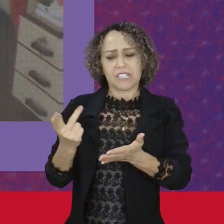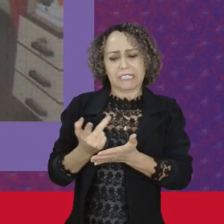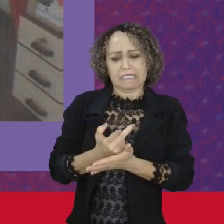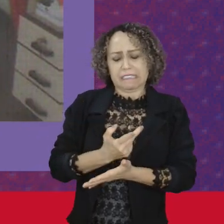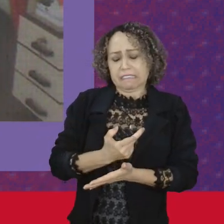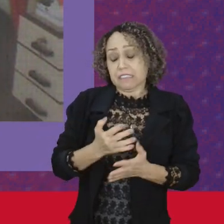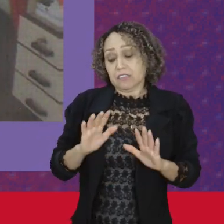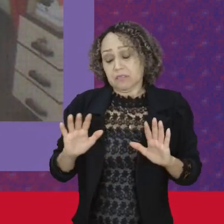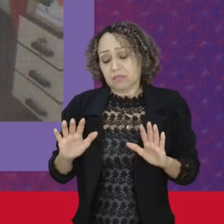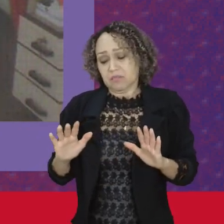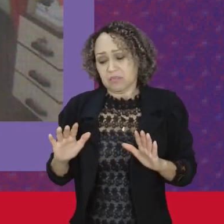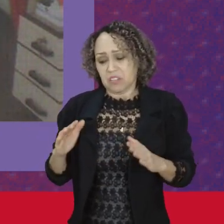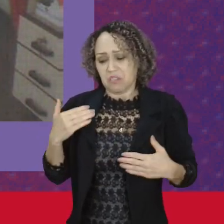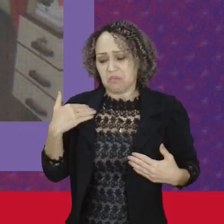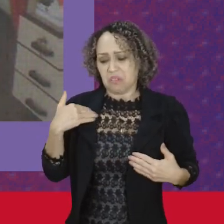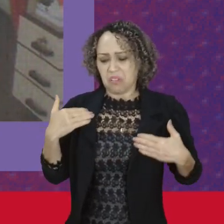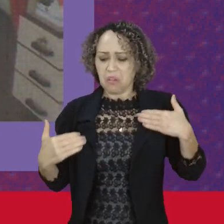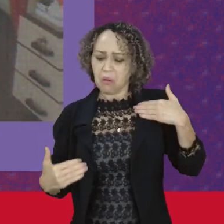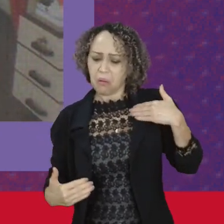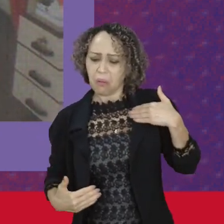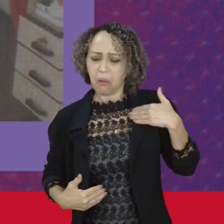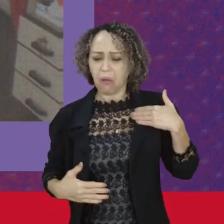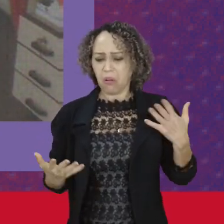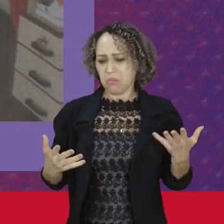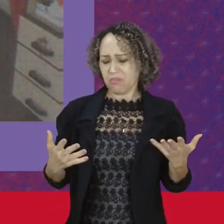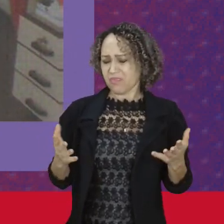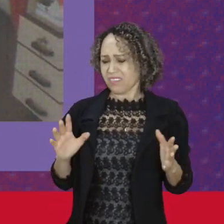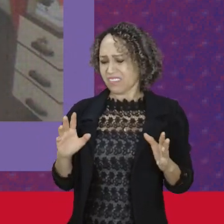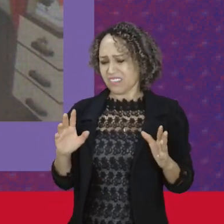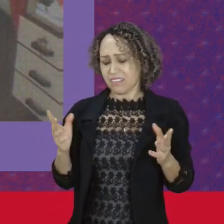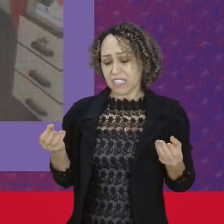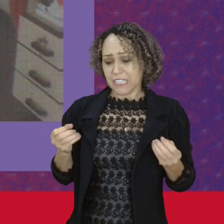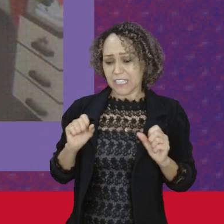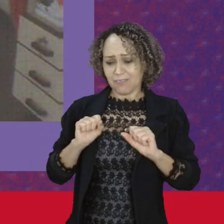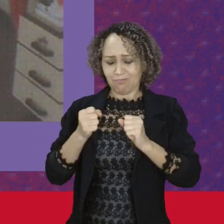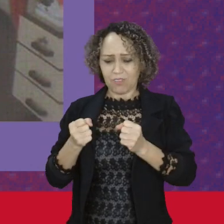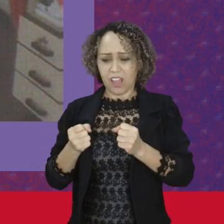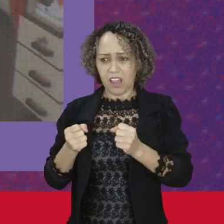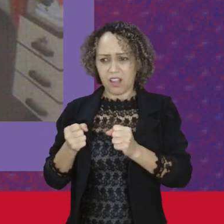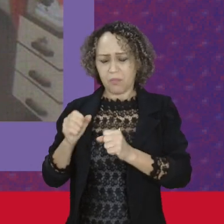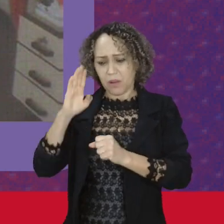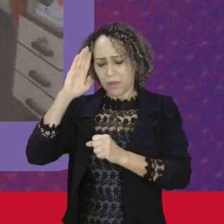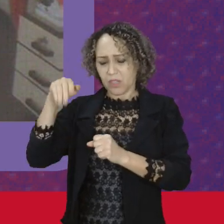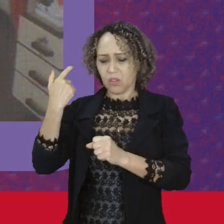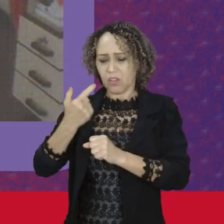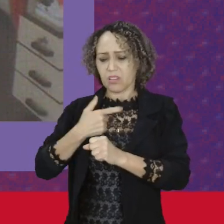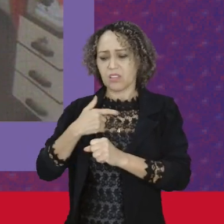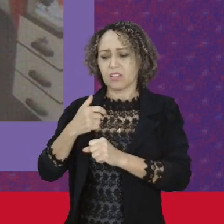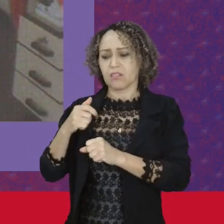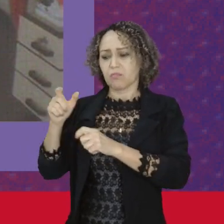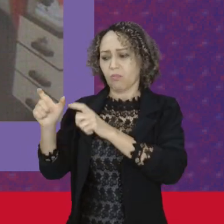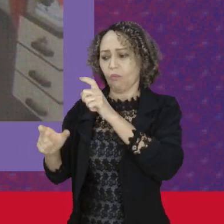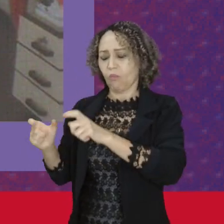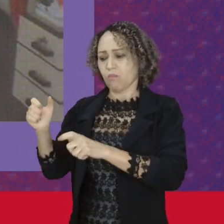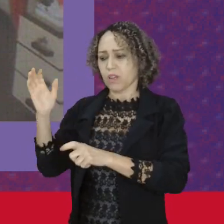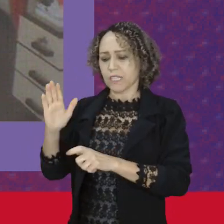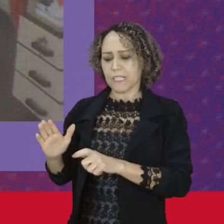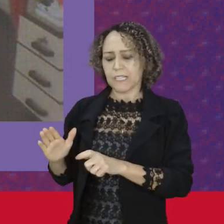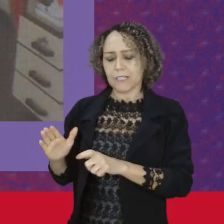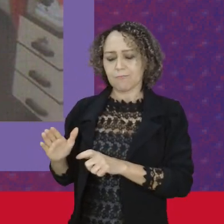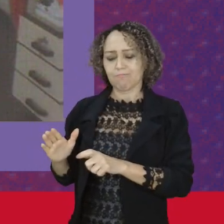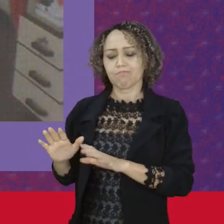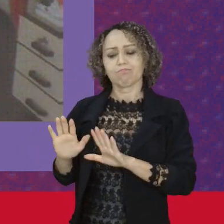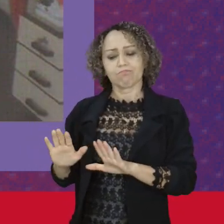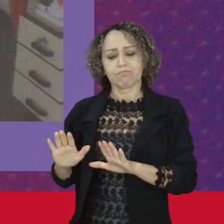vai servir de cobaia, principalmente nós que somos brasileiras, mas ao mesmo tempo nos dá a liberdade, né, de